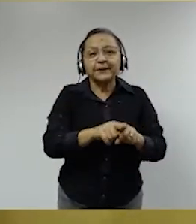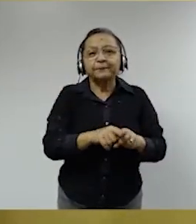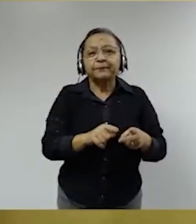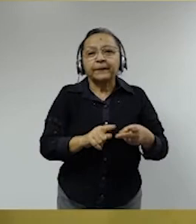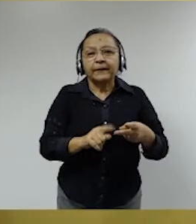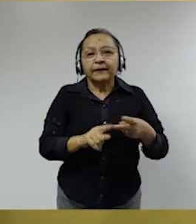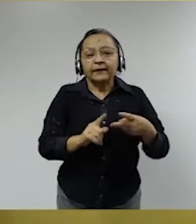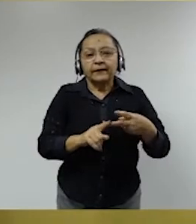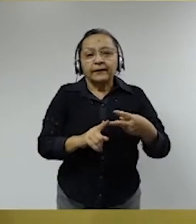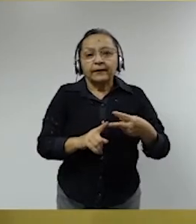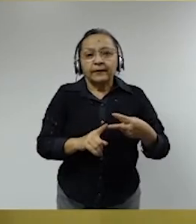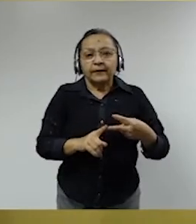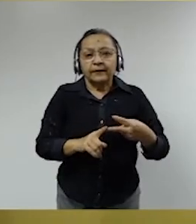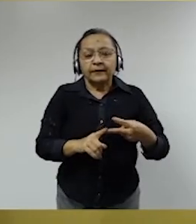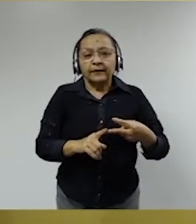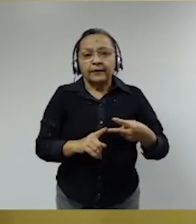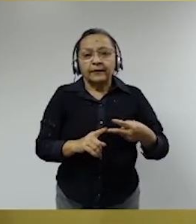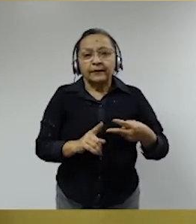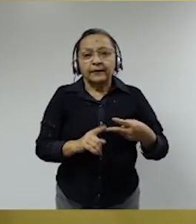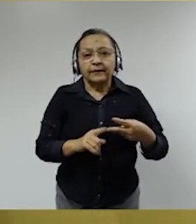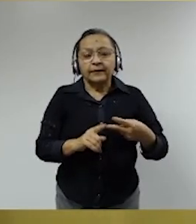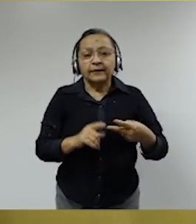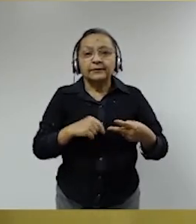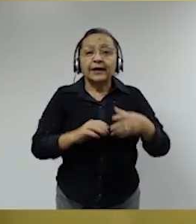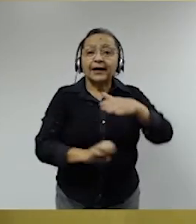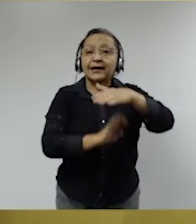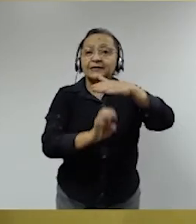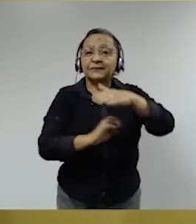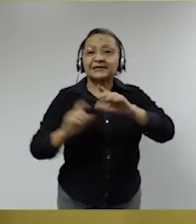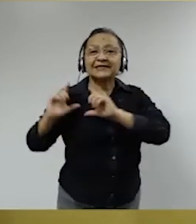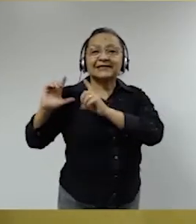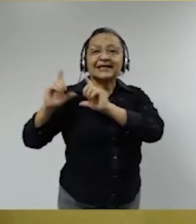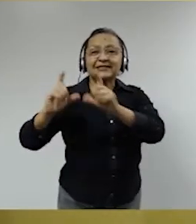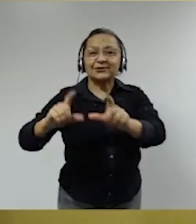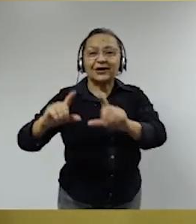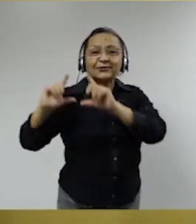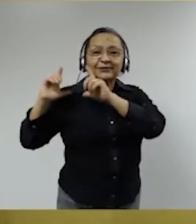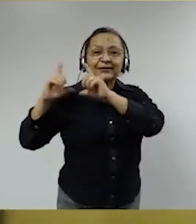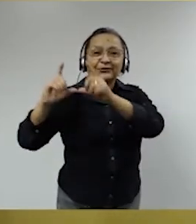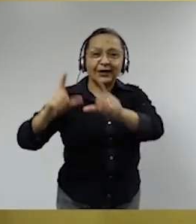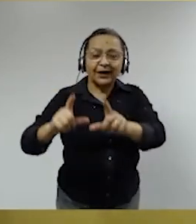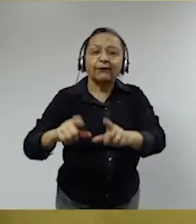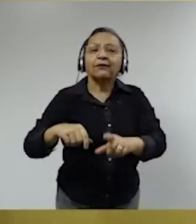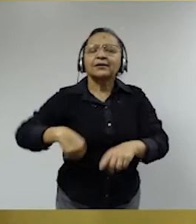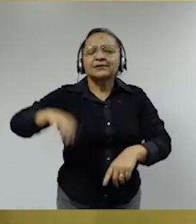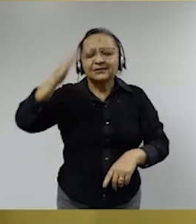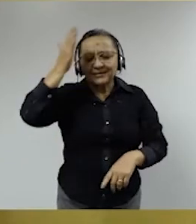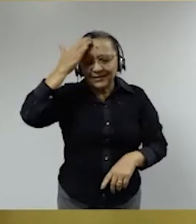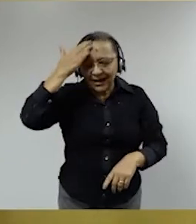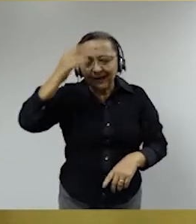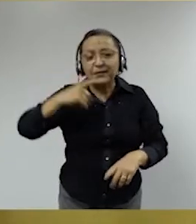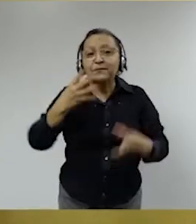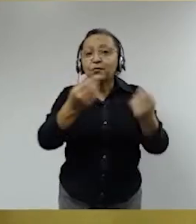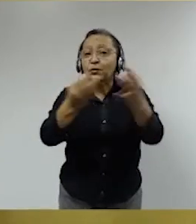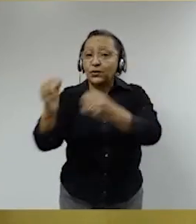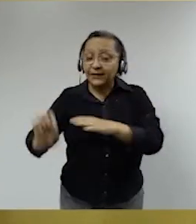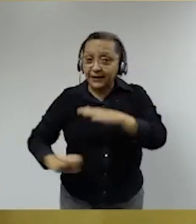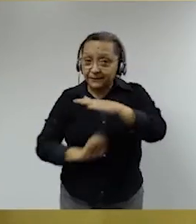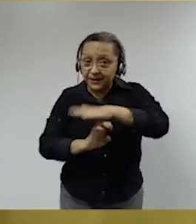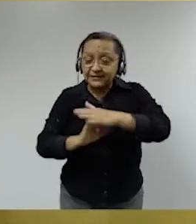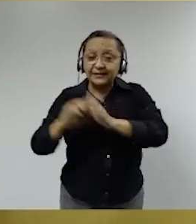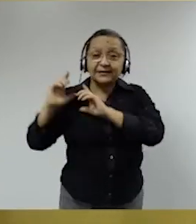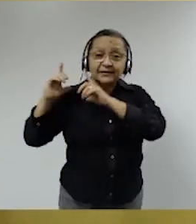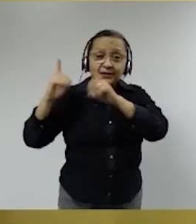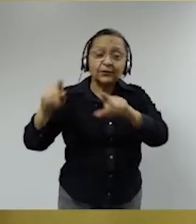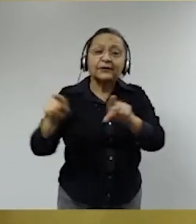nosso querido presidente também, a questão das empresas tradicionais e os arranjos, né? A gente sabe que as empresas tradicionais também vão precisar